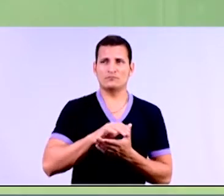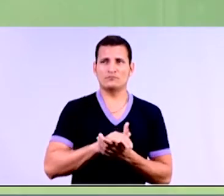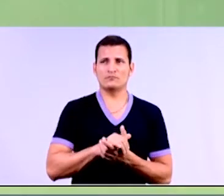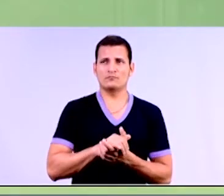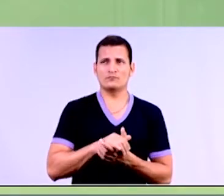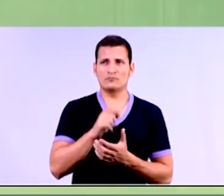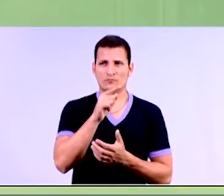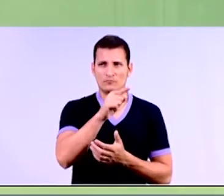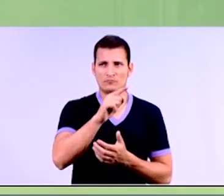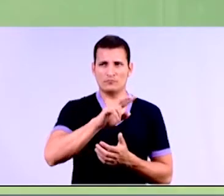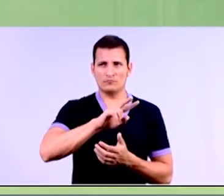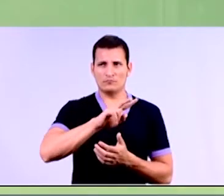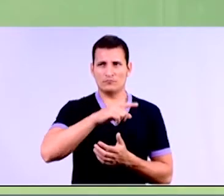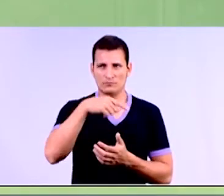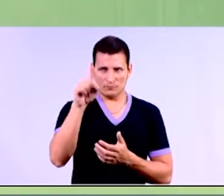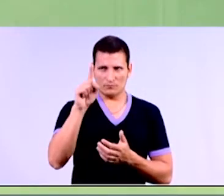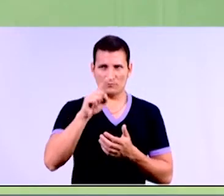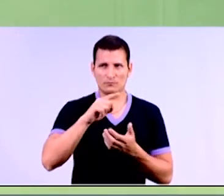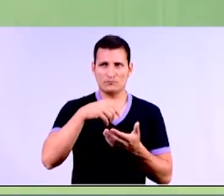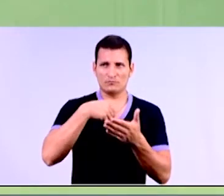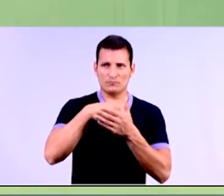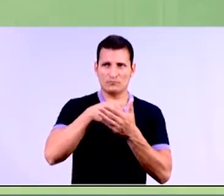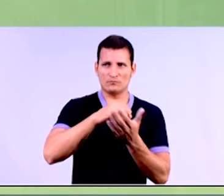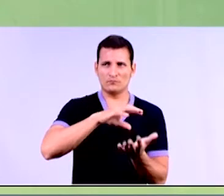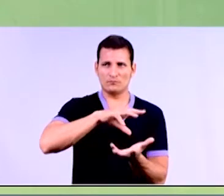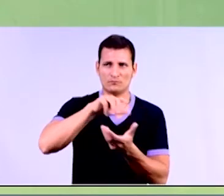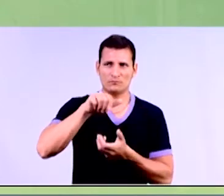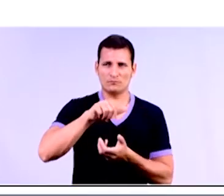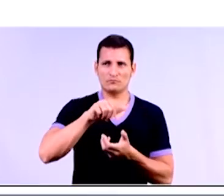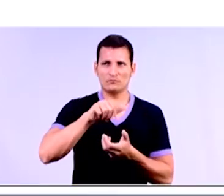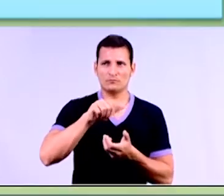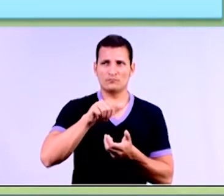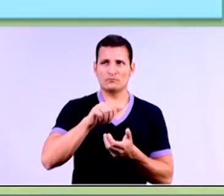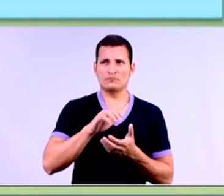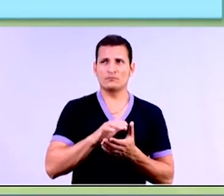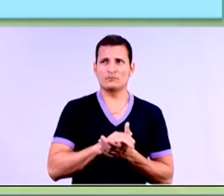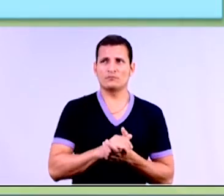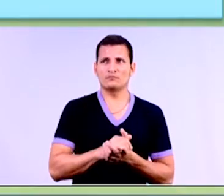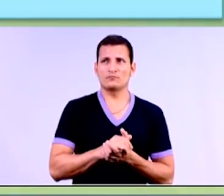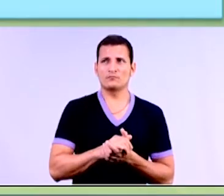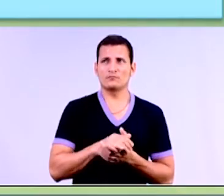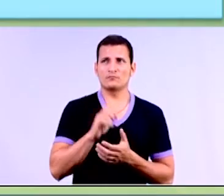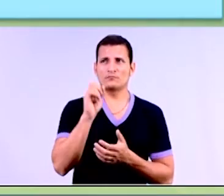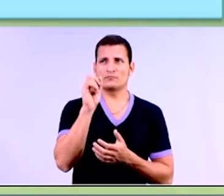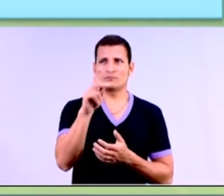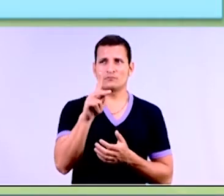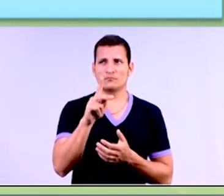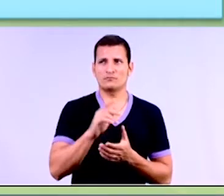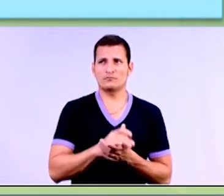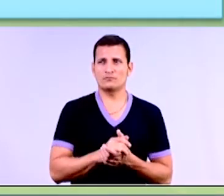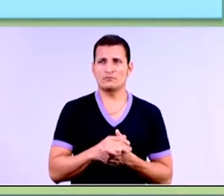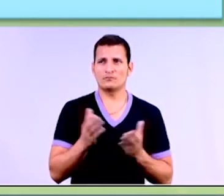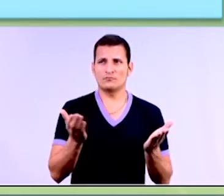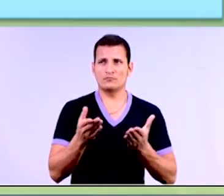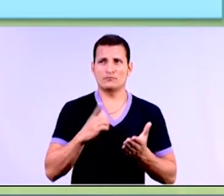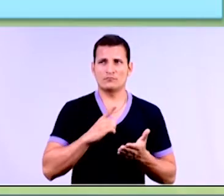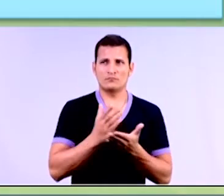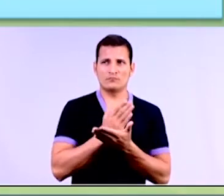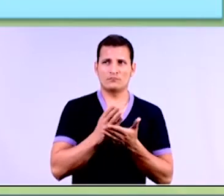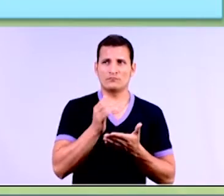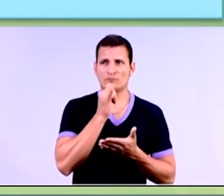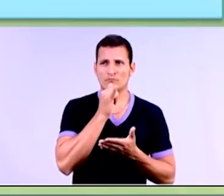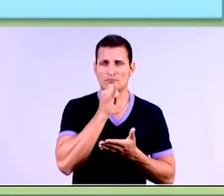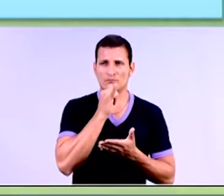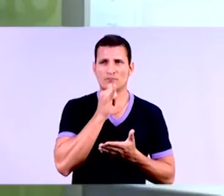Cup? Logo é uma pergunta, começando com auxiliar. Ok, obrigada, professora Leide. A gente tem alguns exemplos que nós vamos passar